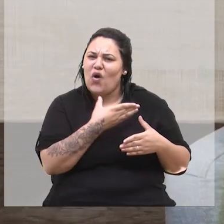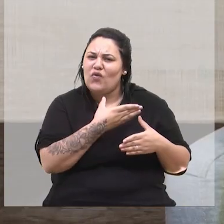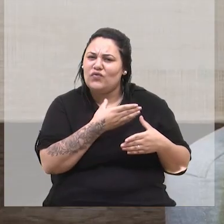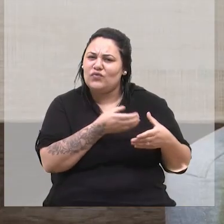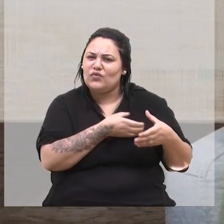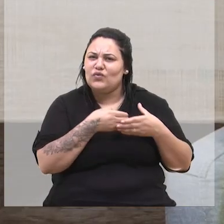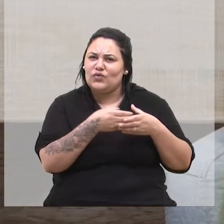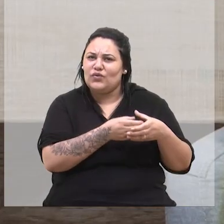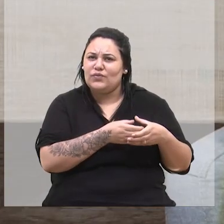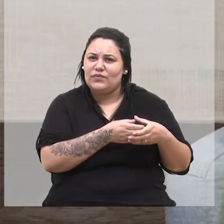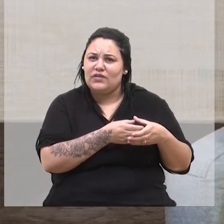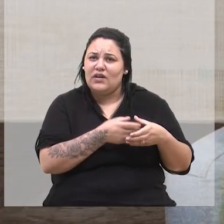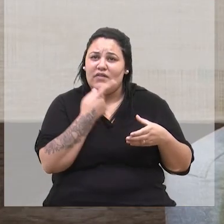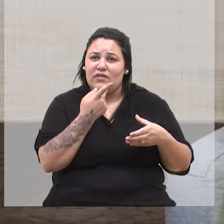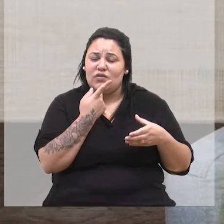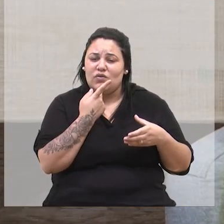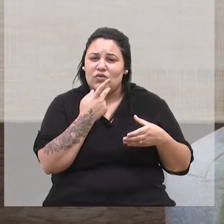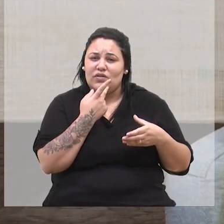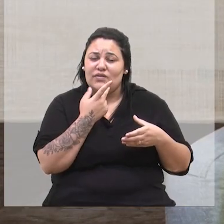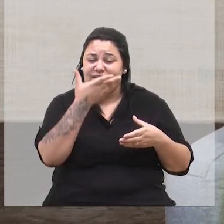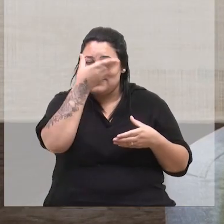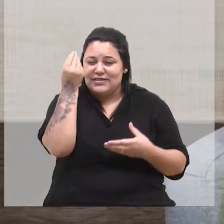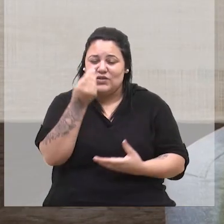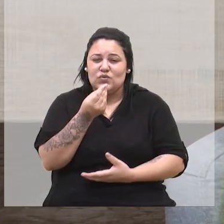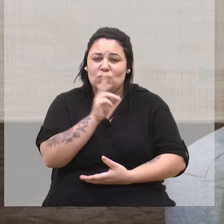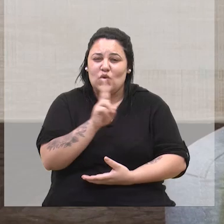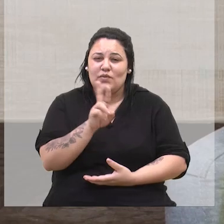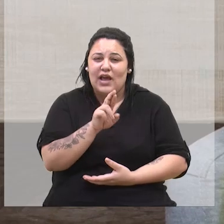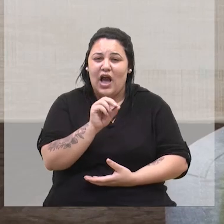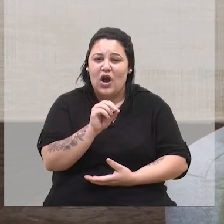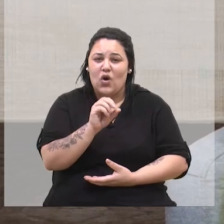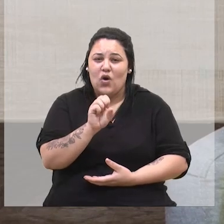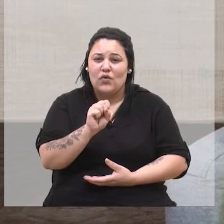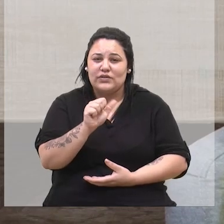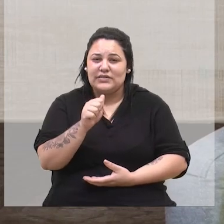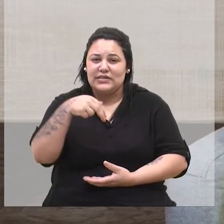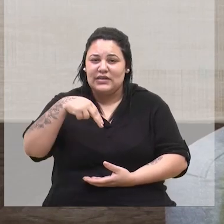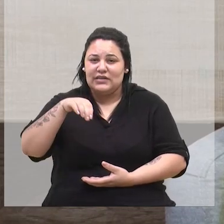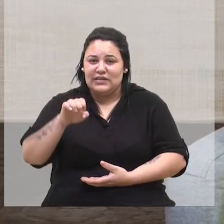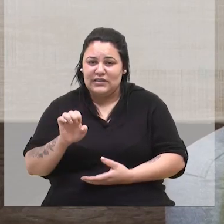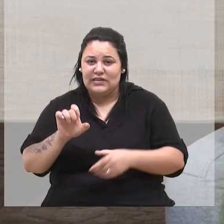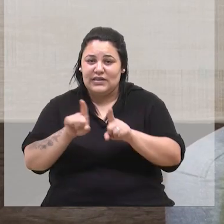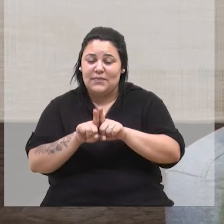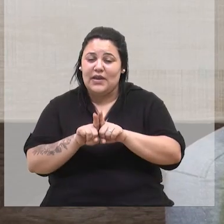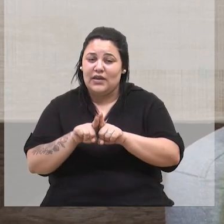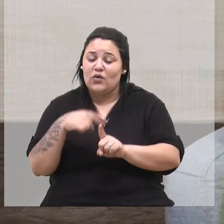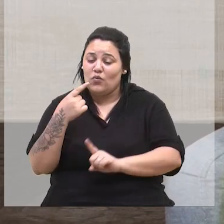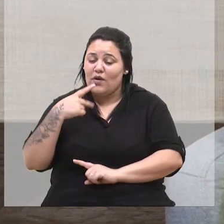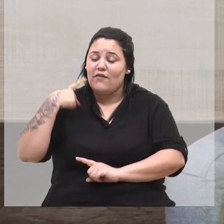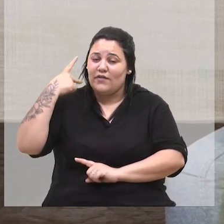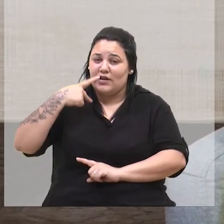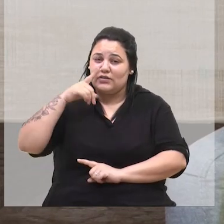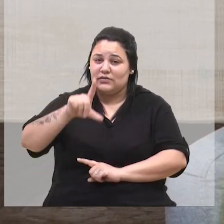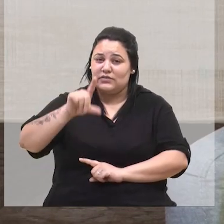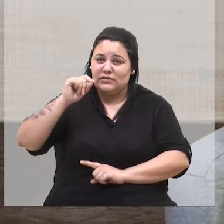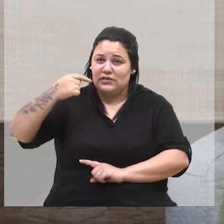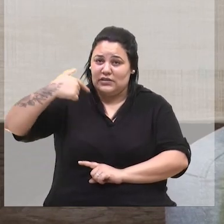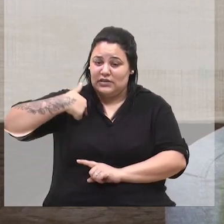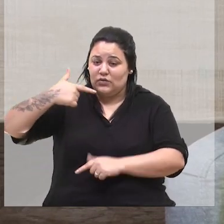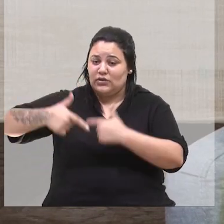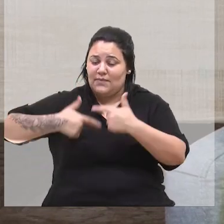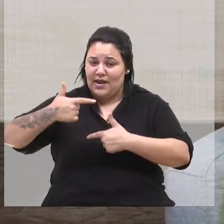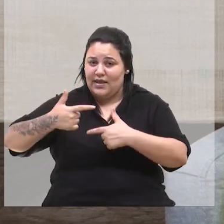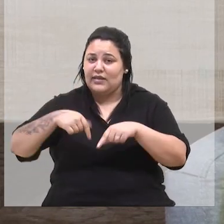eu deixei a citar o nome da Rosane Ampchi, que foi também uma das vereadoras eleitas